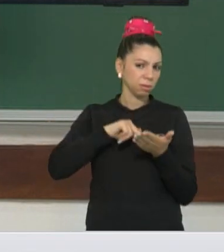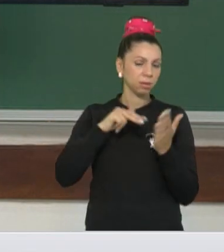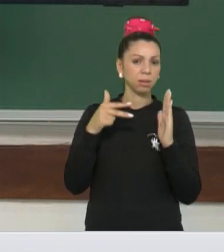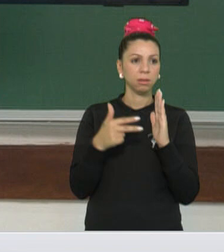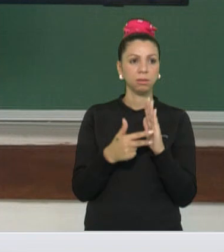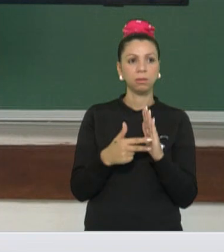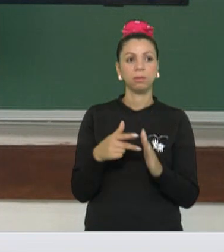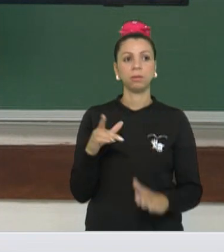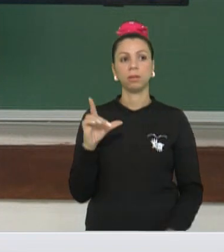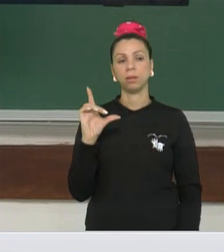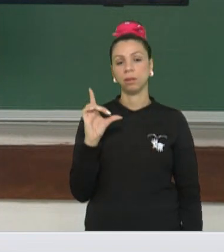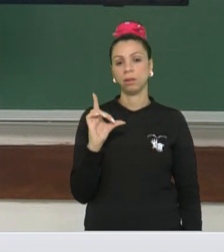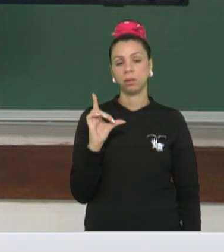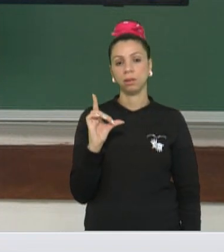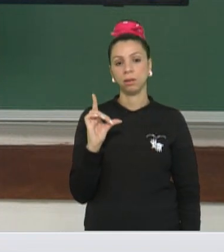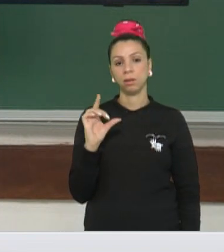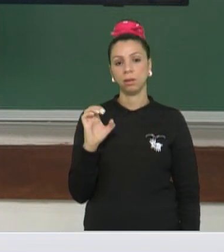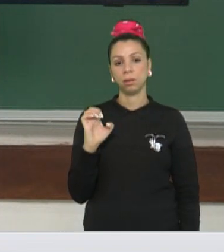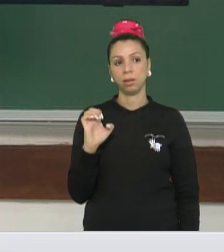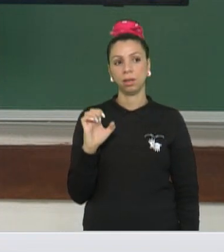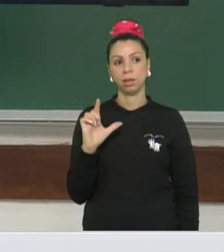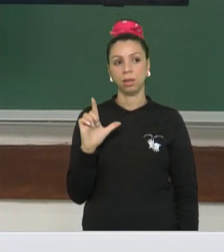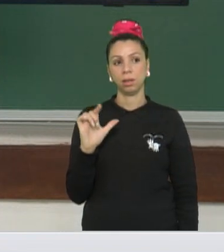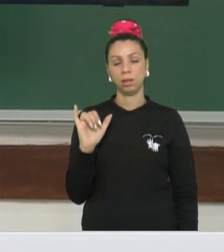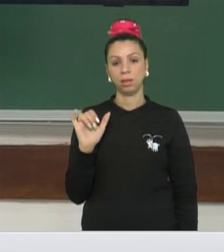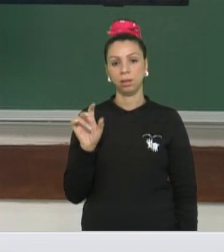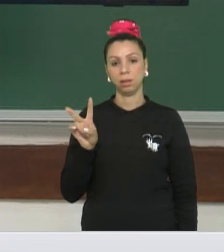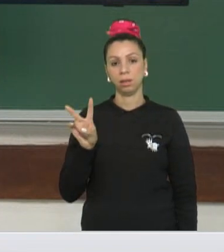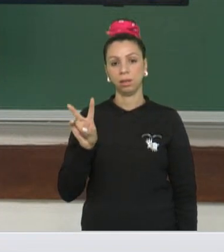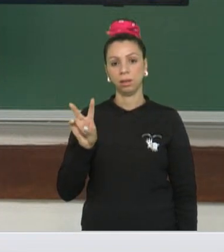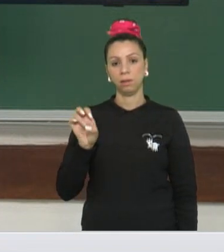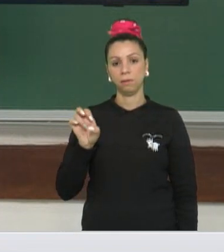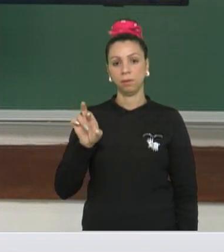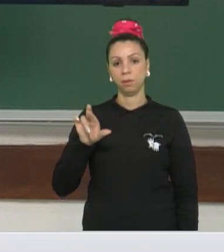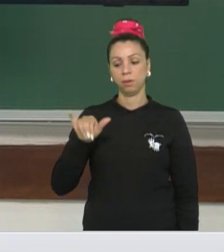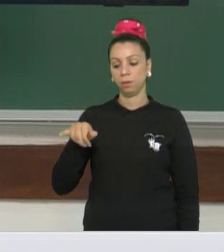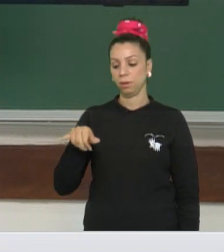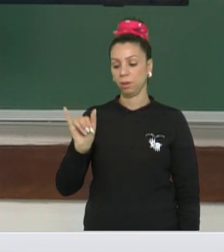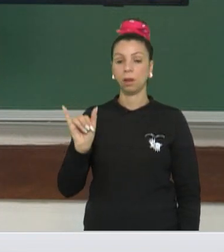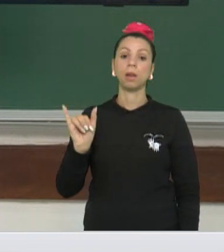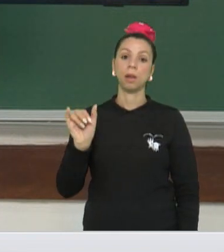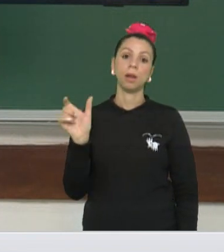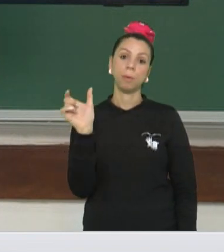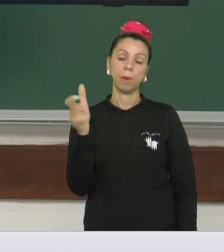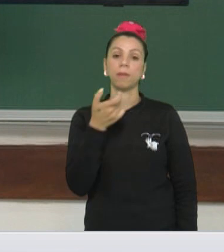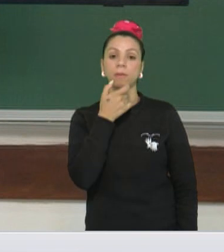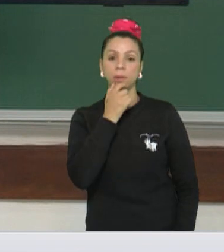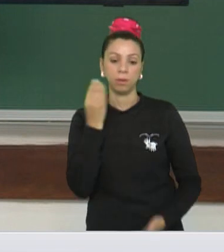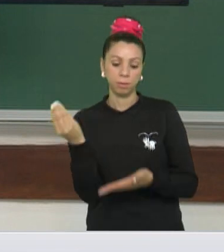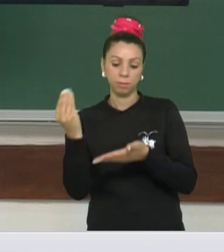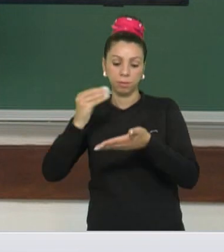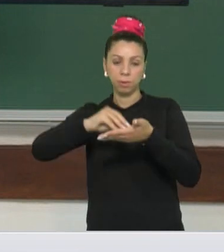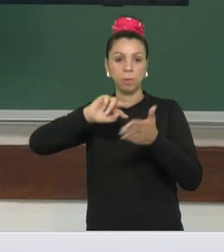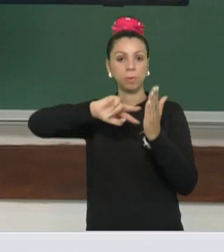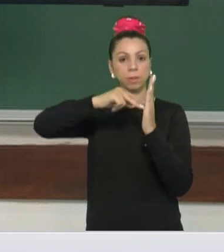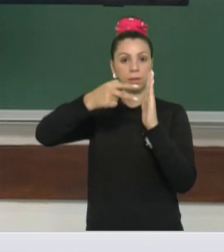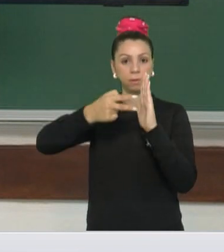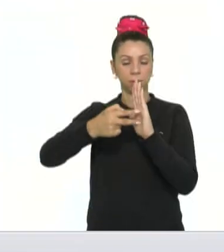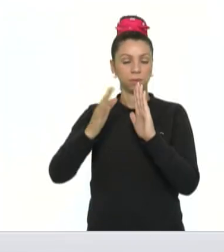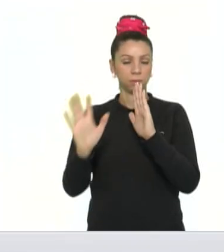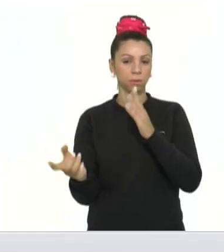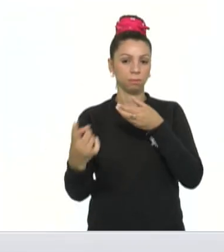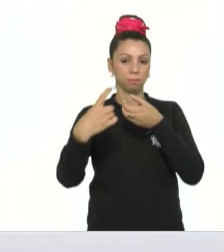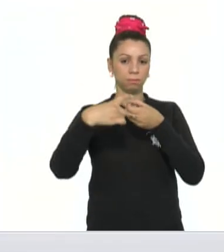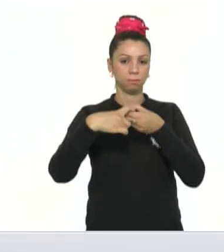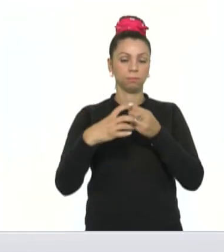delivery? Delivery é uma palavra em inglês. Você sabe o que significa? Escreva no seu caderno e já voltamos para conferir.